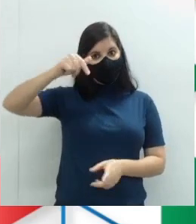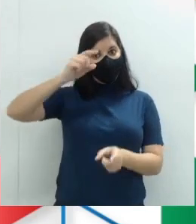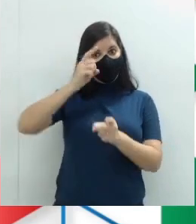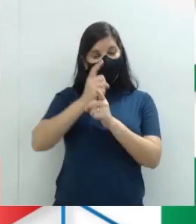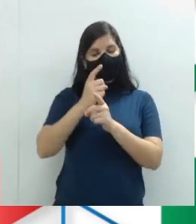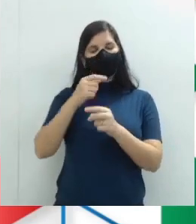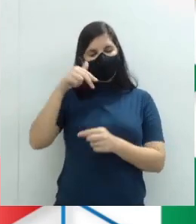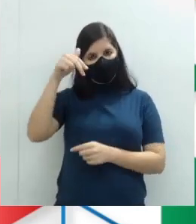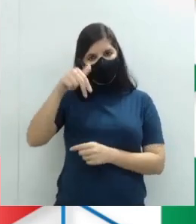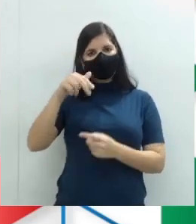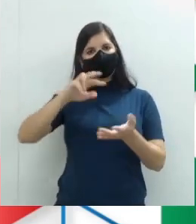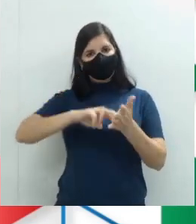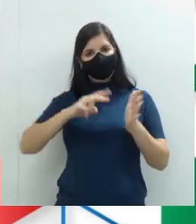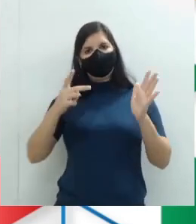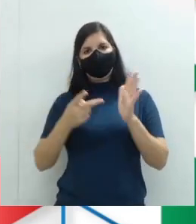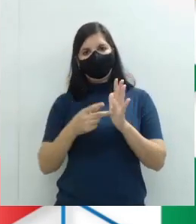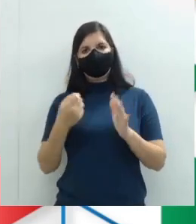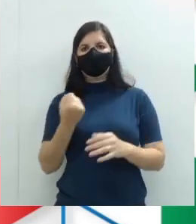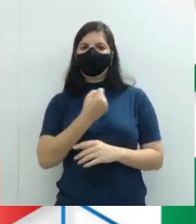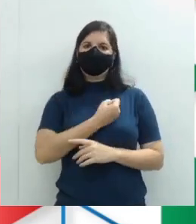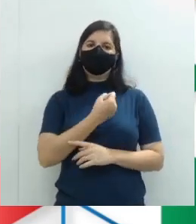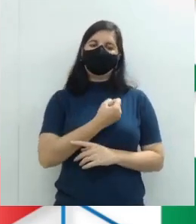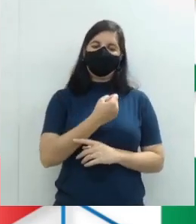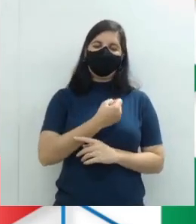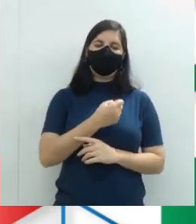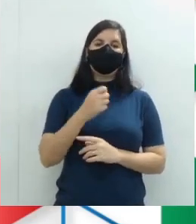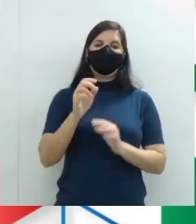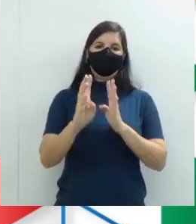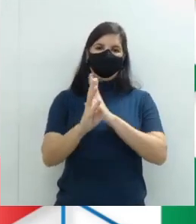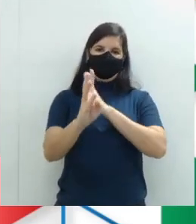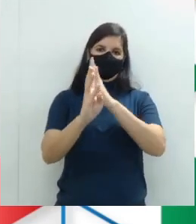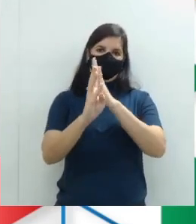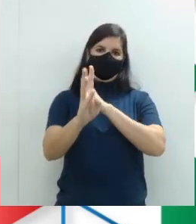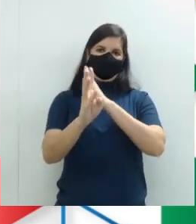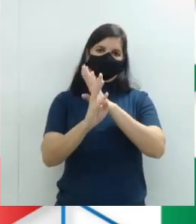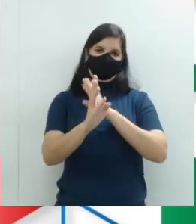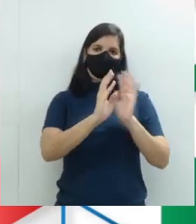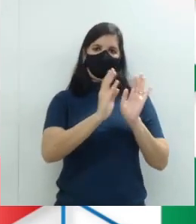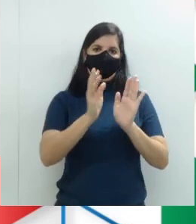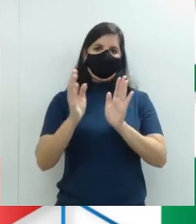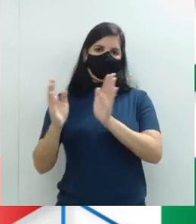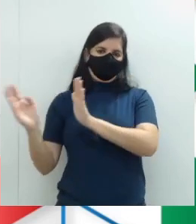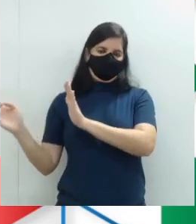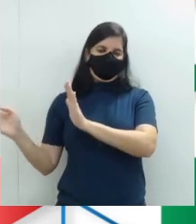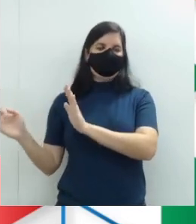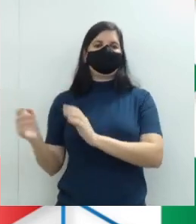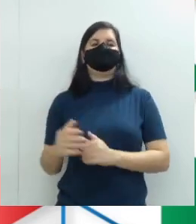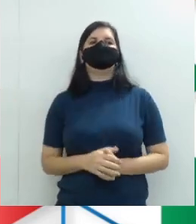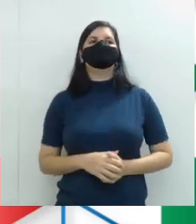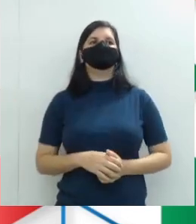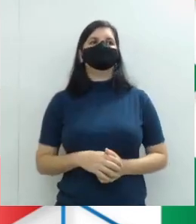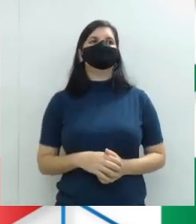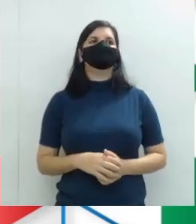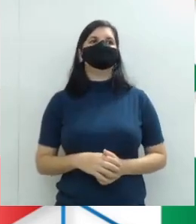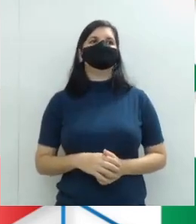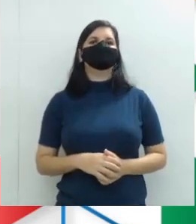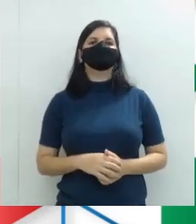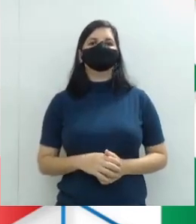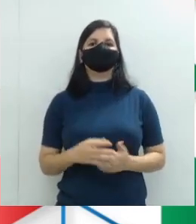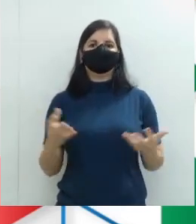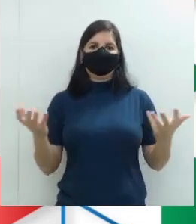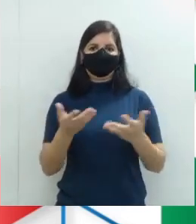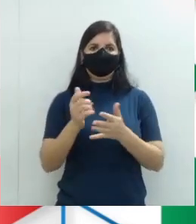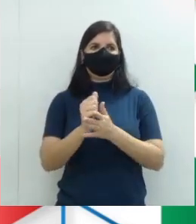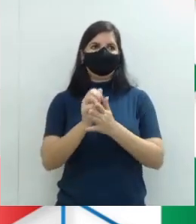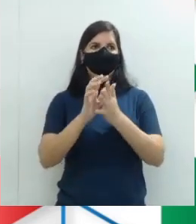vai representar, né, quem ocupa na filinha lá da sequência, decrescente ou crescente, tá bom? Bom, vamos